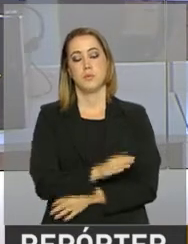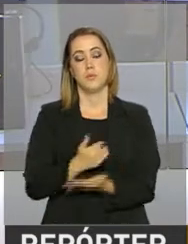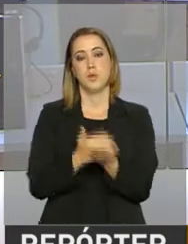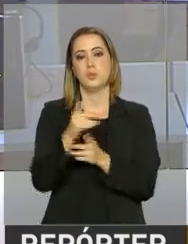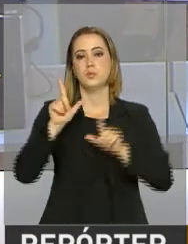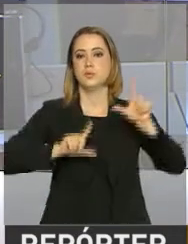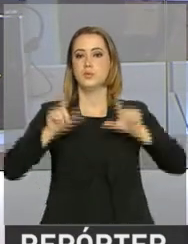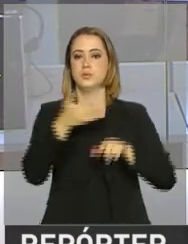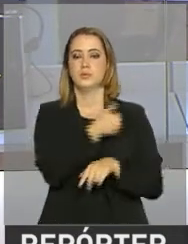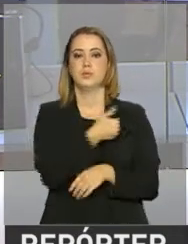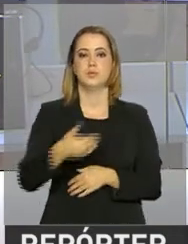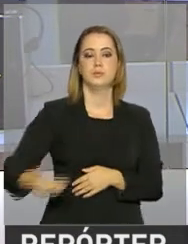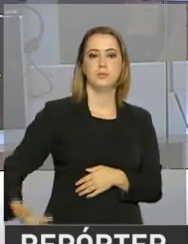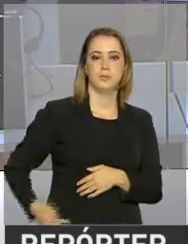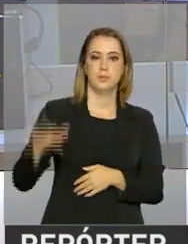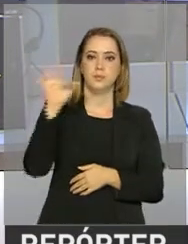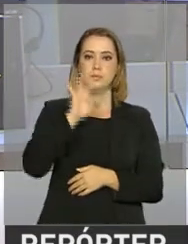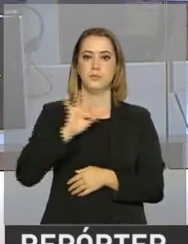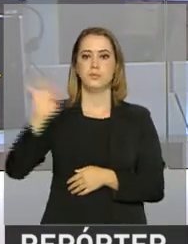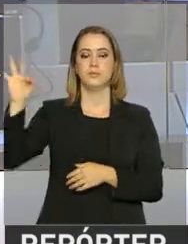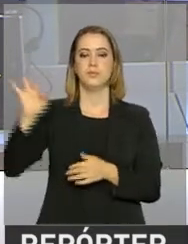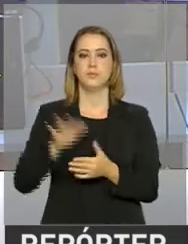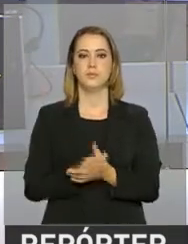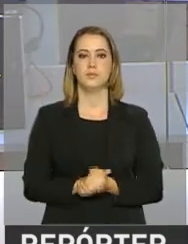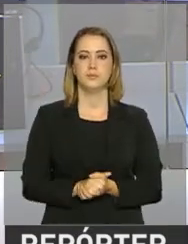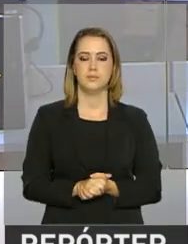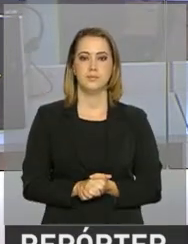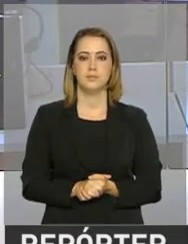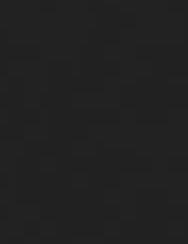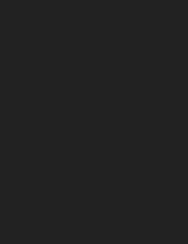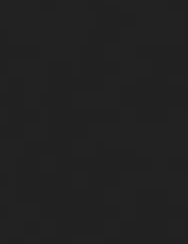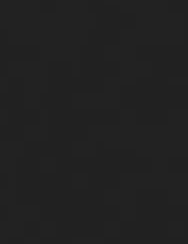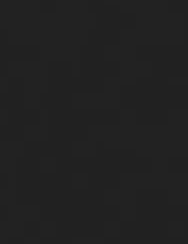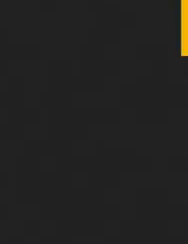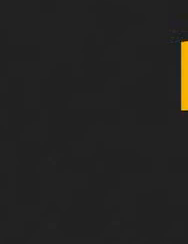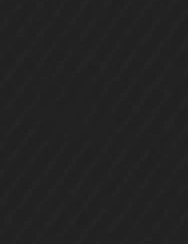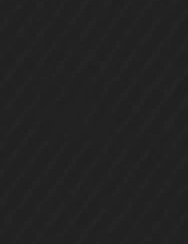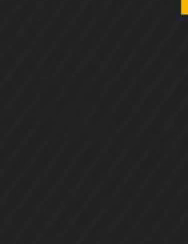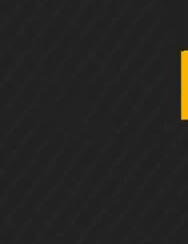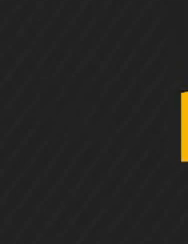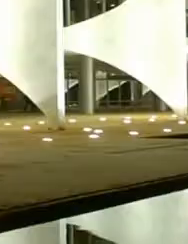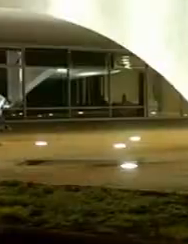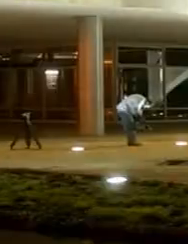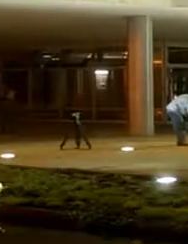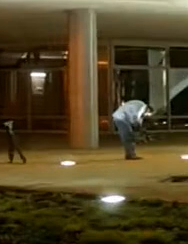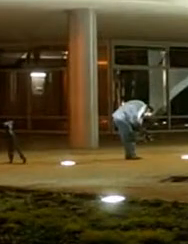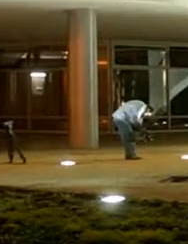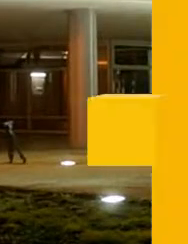Continue com a gente aqui na NBR, a TV do Governo Federal.